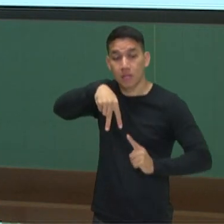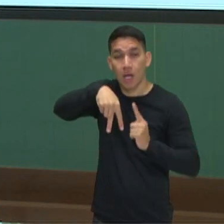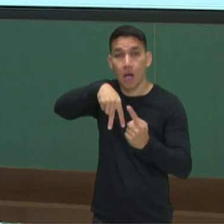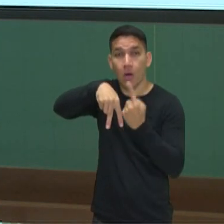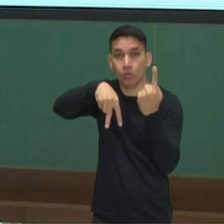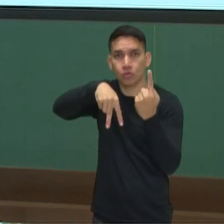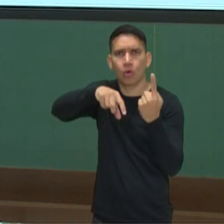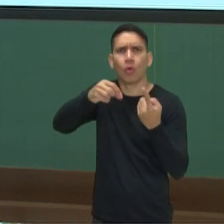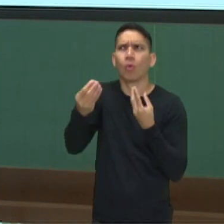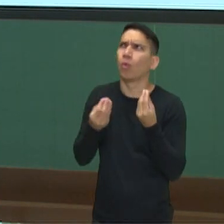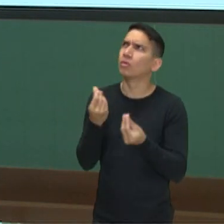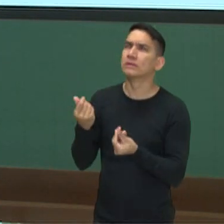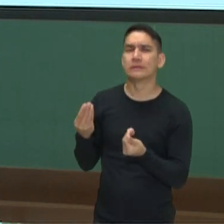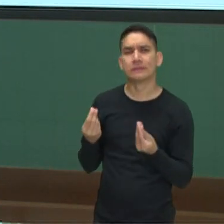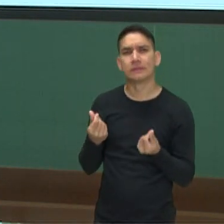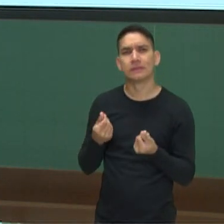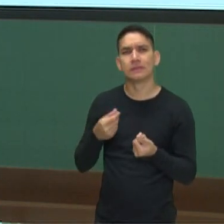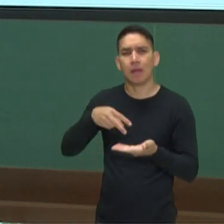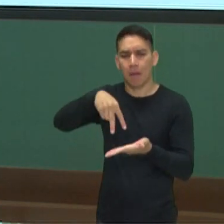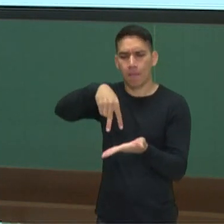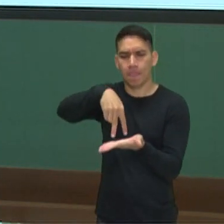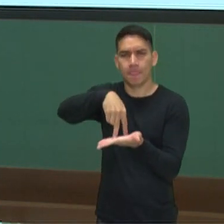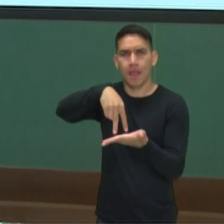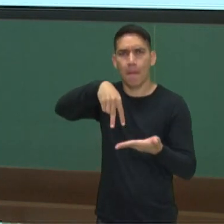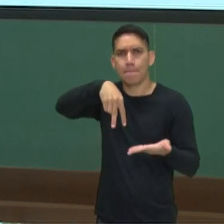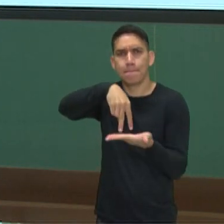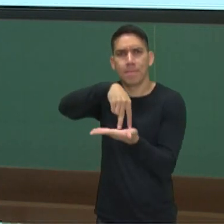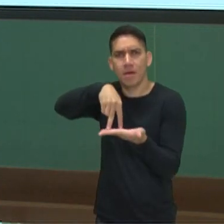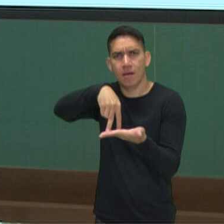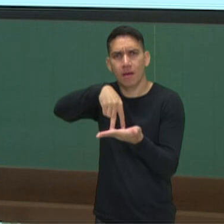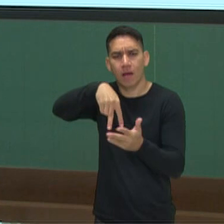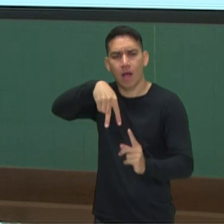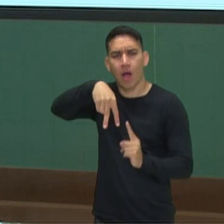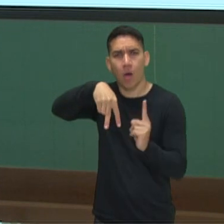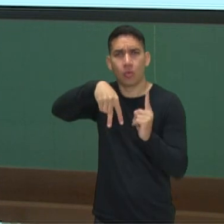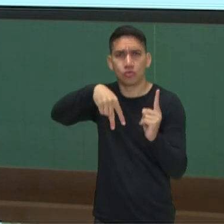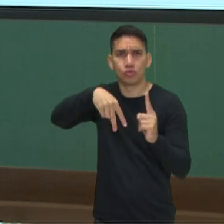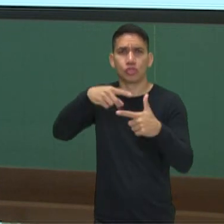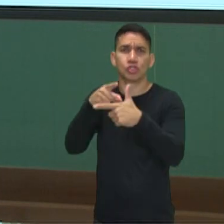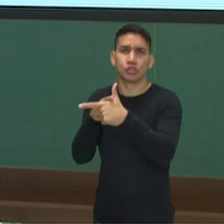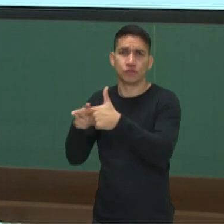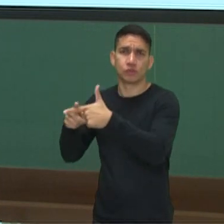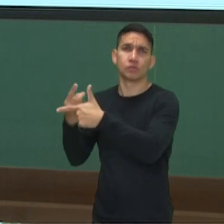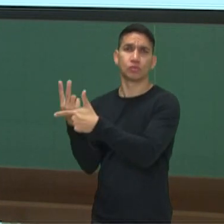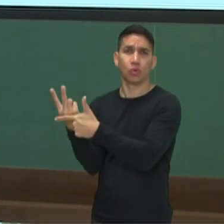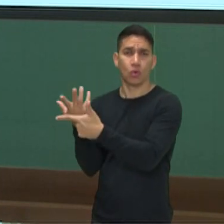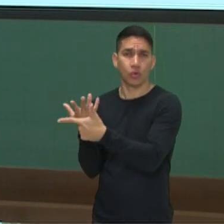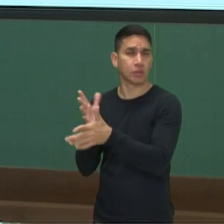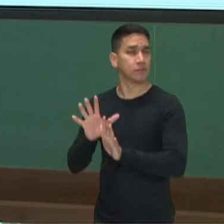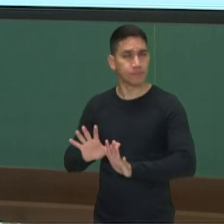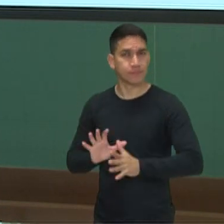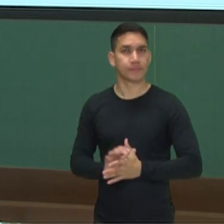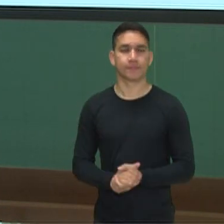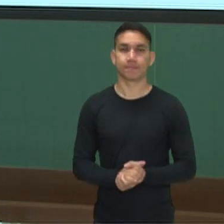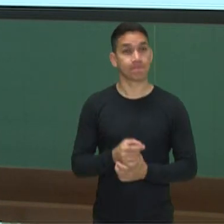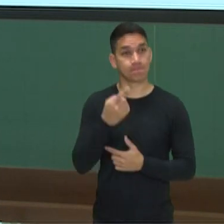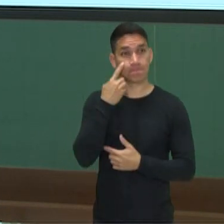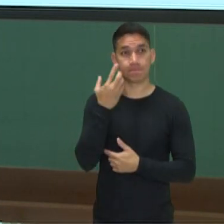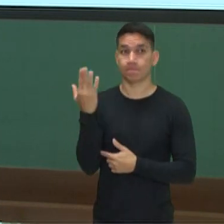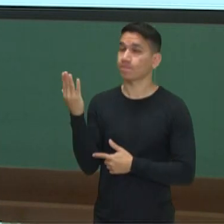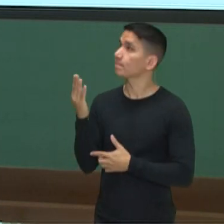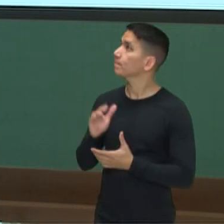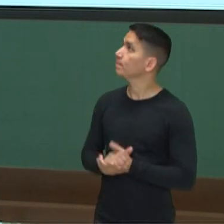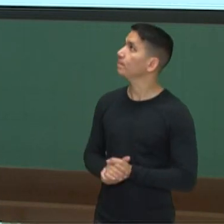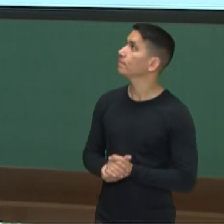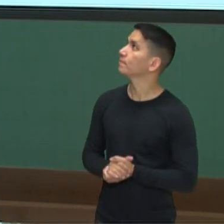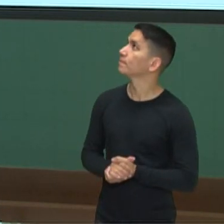triângulo, base vezes altura, divididos por 2. Largura vezes comprimento, divididos por 2, né? Vamos lá. Tá